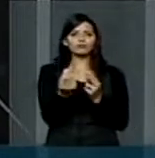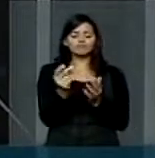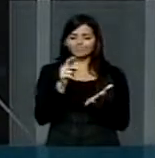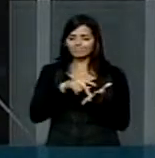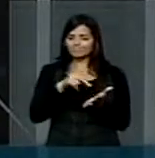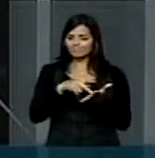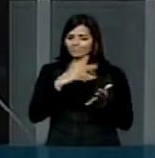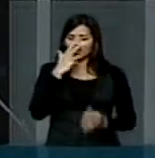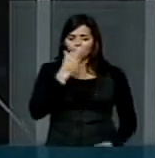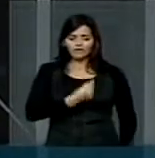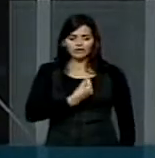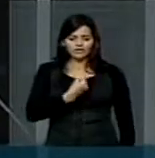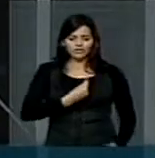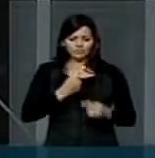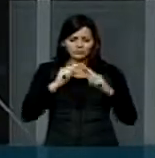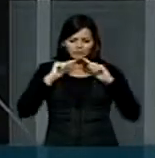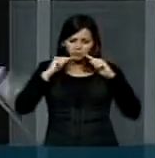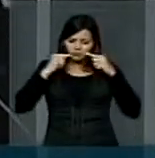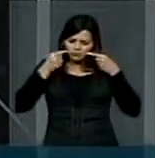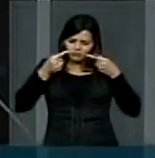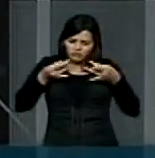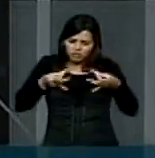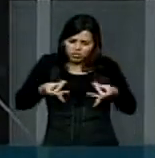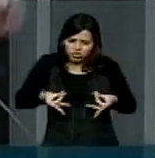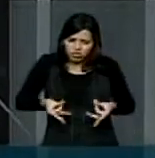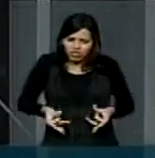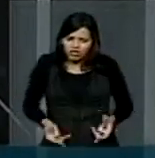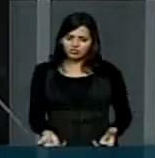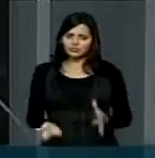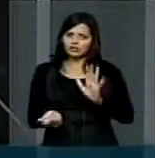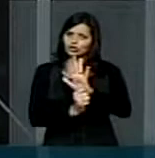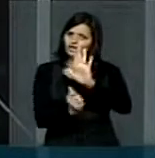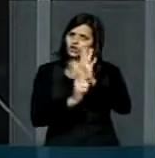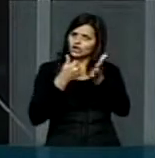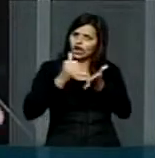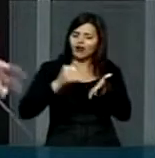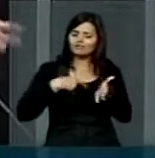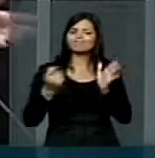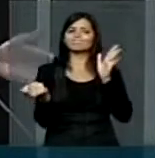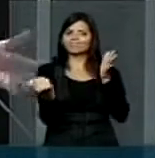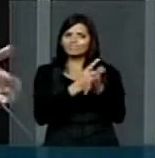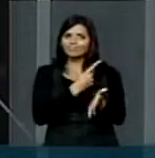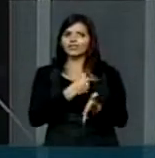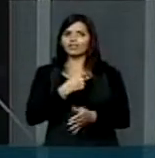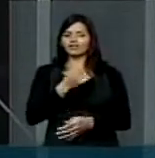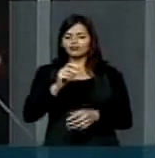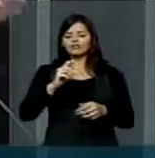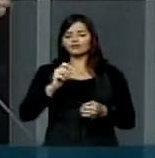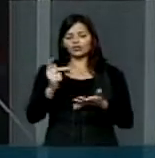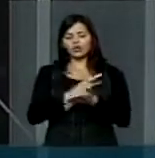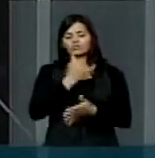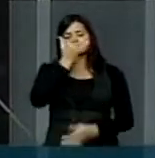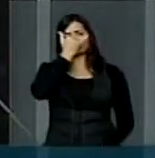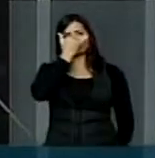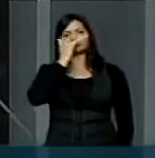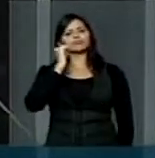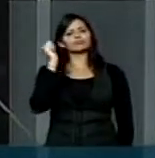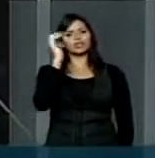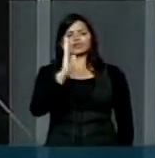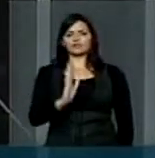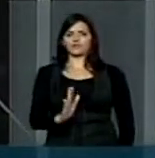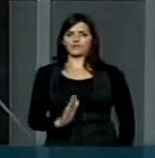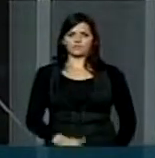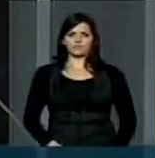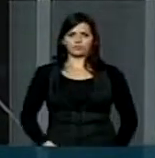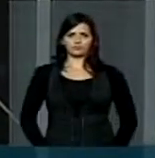realidade provocada pela devastação que as drogas têm provocado, têm efetivado no nosso